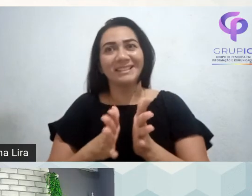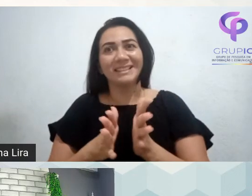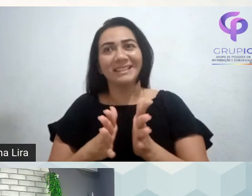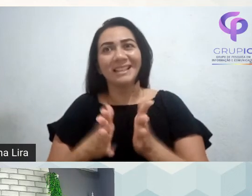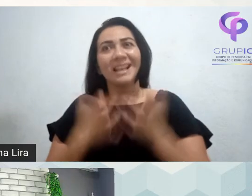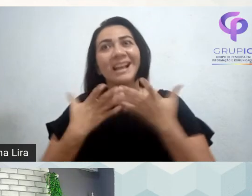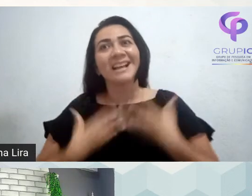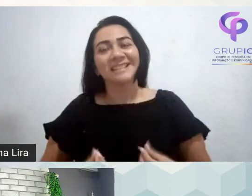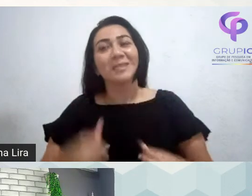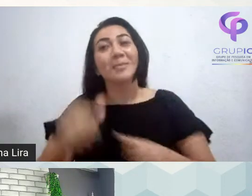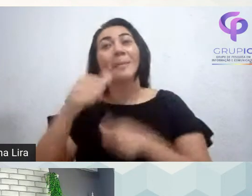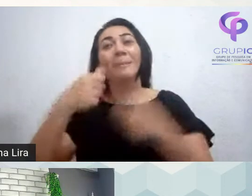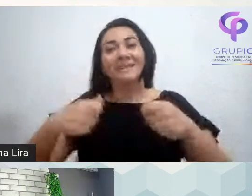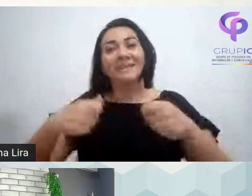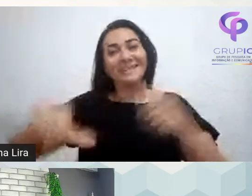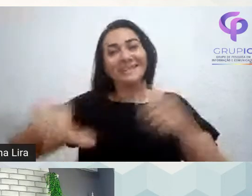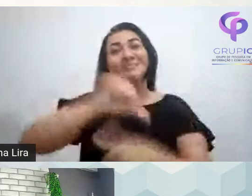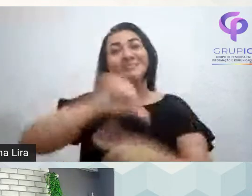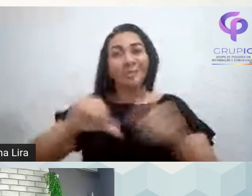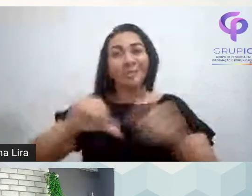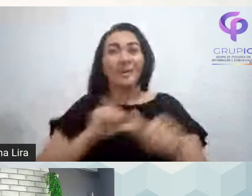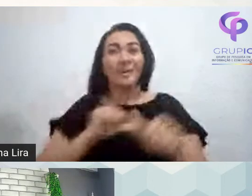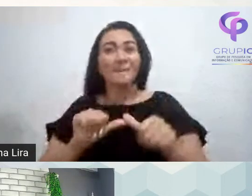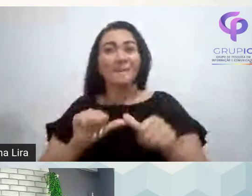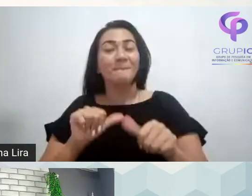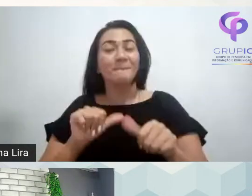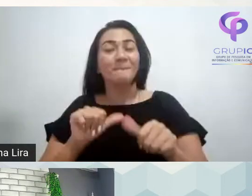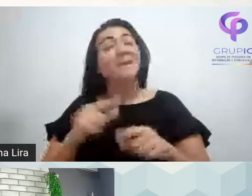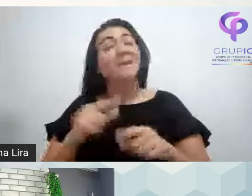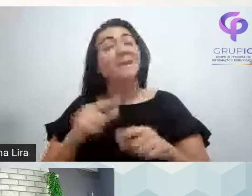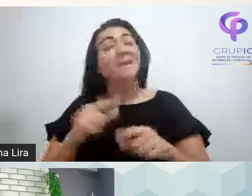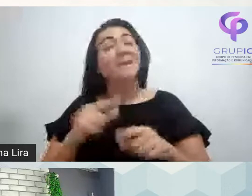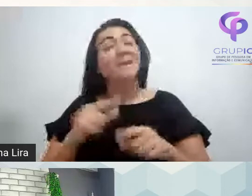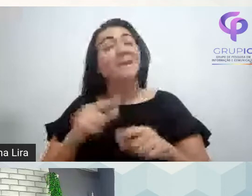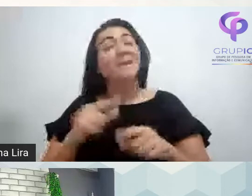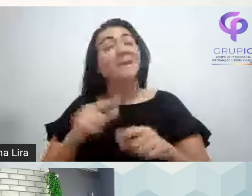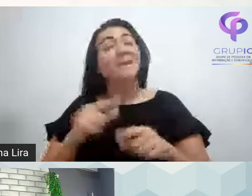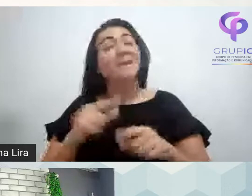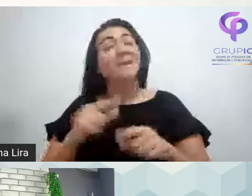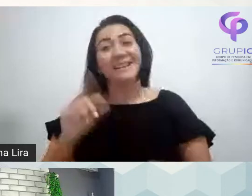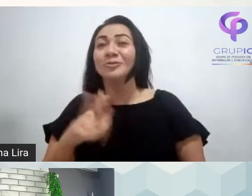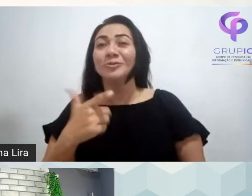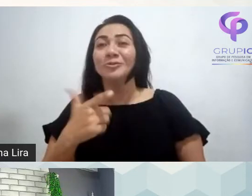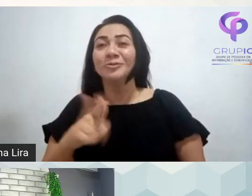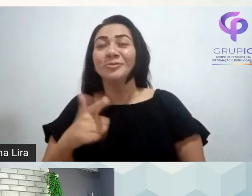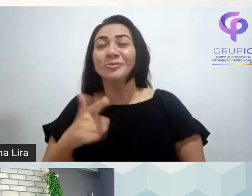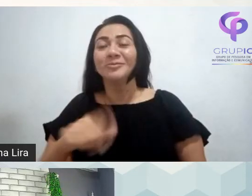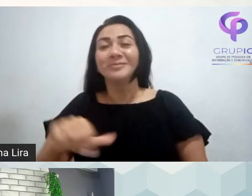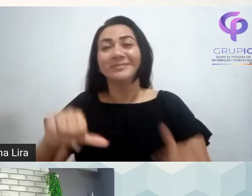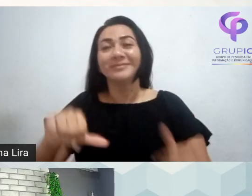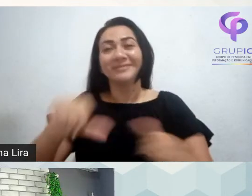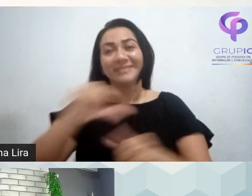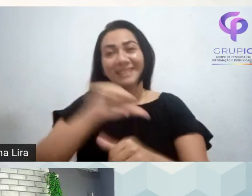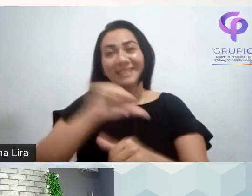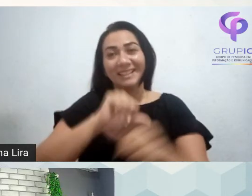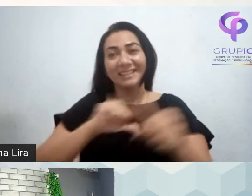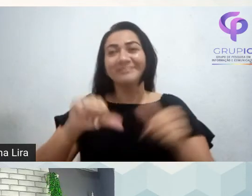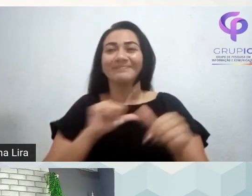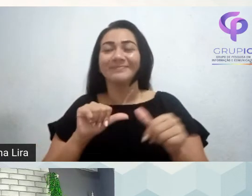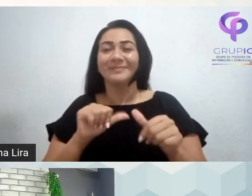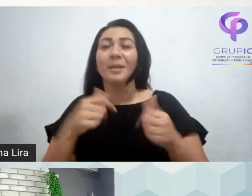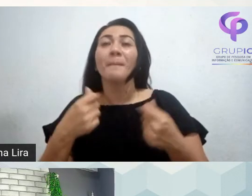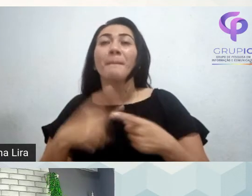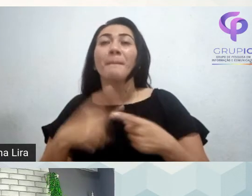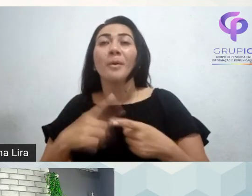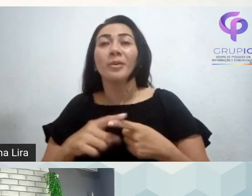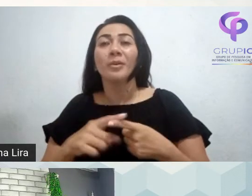um outro, não é? Infelizmente, eu não tenho mais o suporte da minha universidade, quando eu tinha no início das